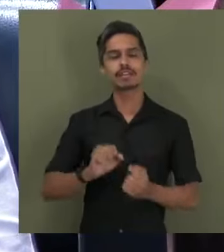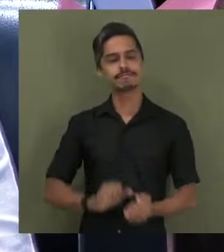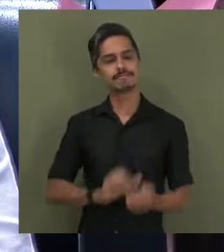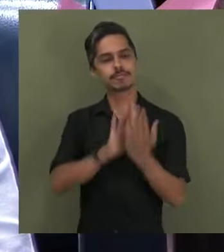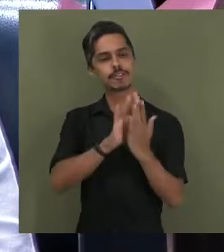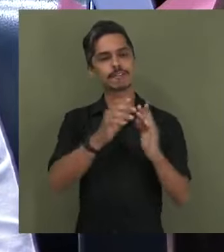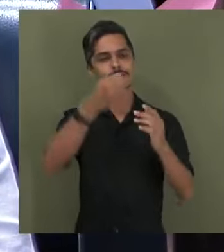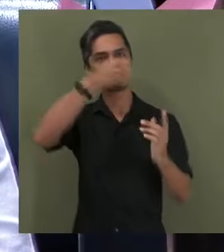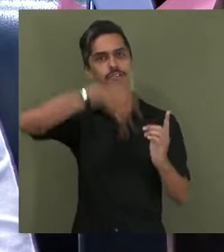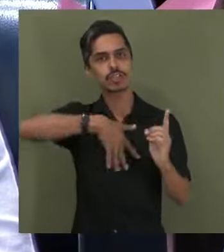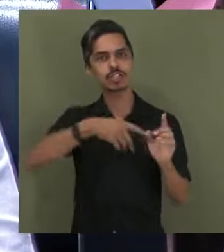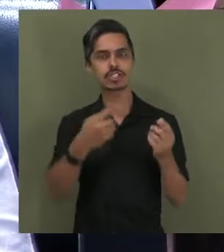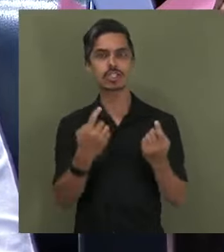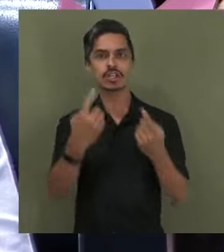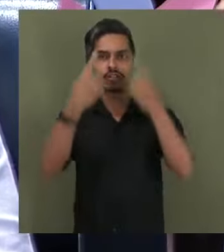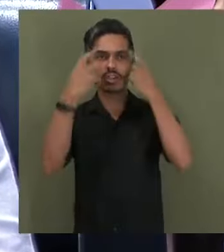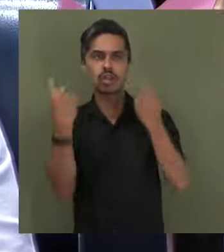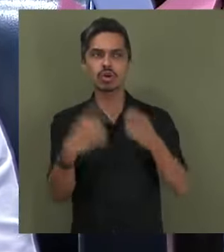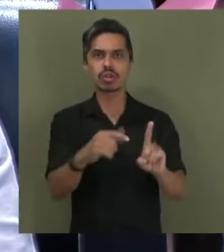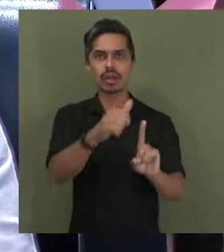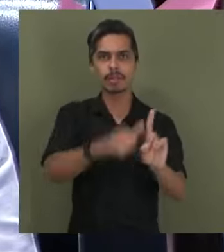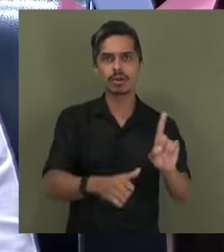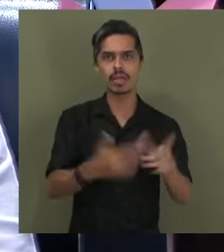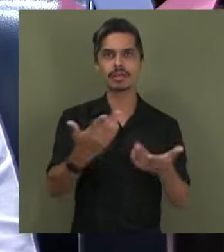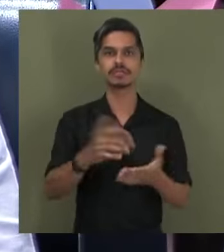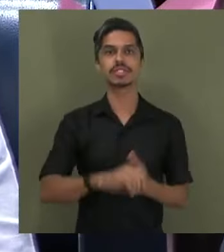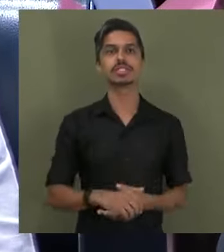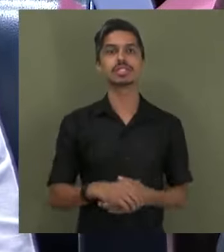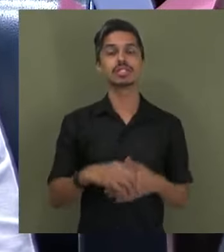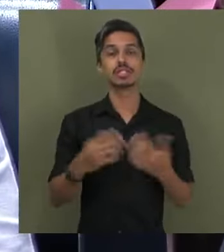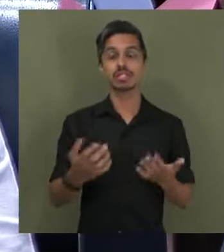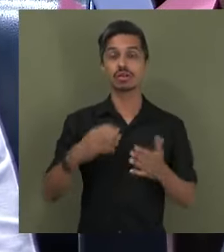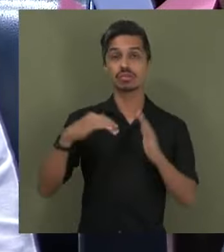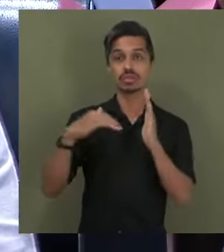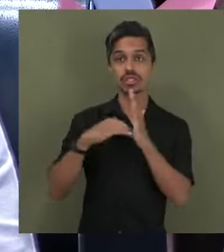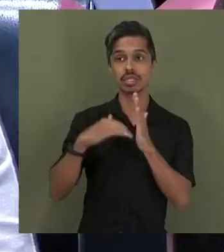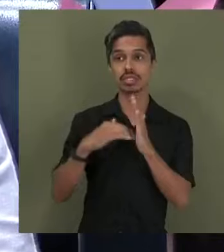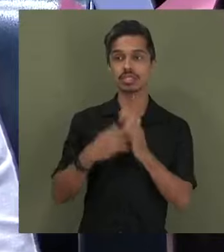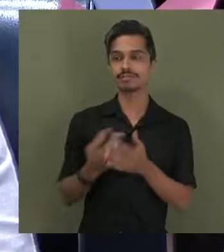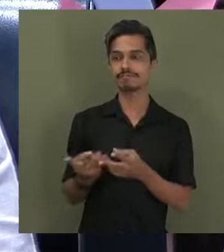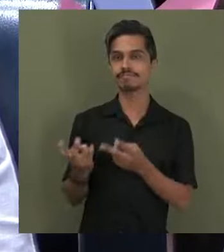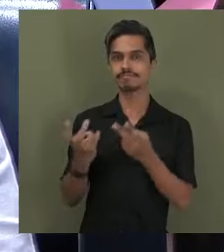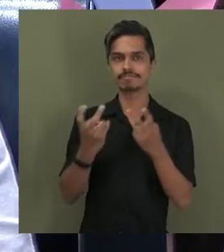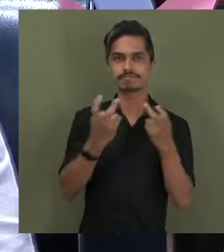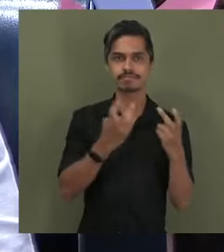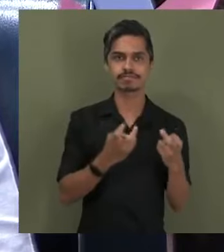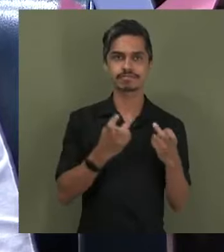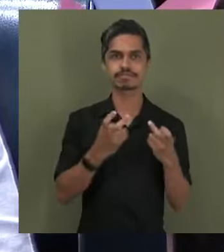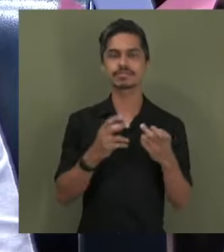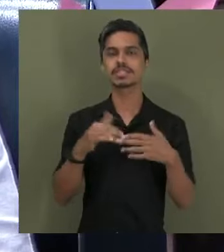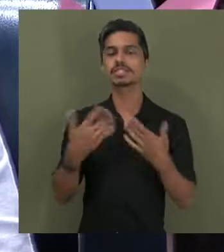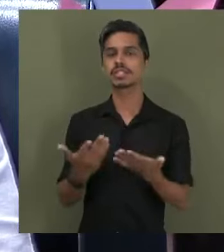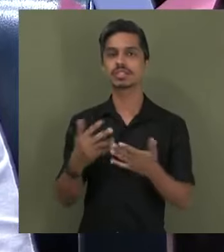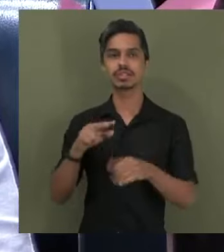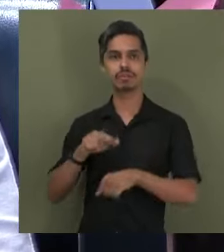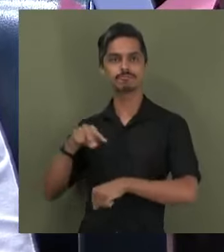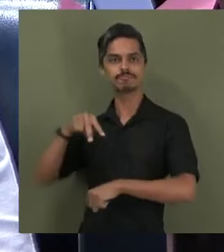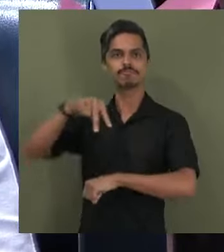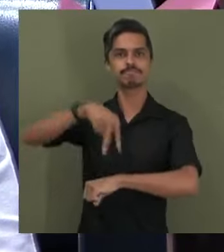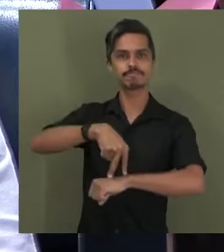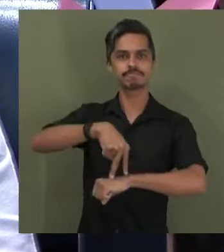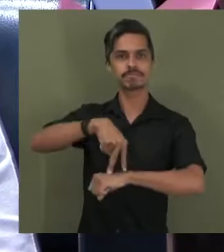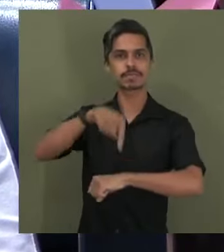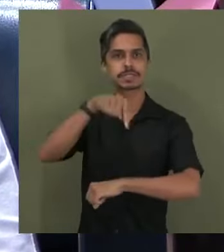Senado Federal vem exercendo, felizmente, protagonismo nessa luta e nesse